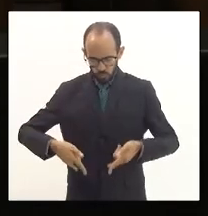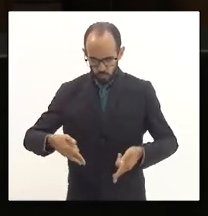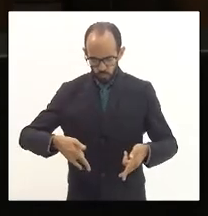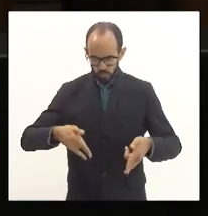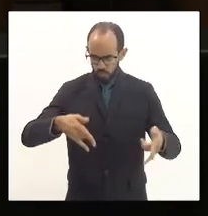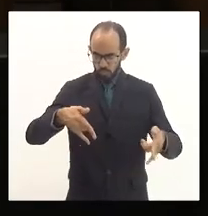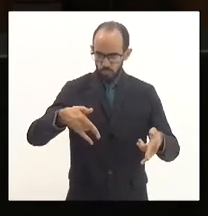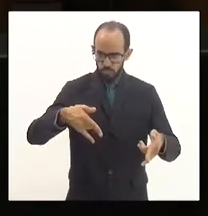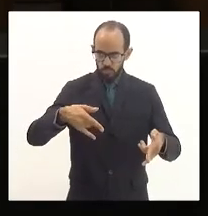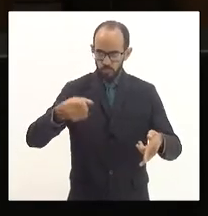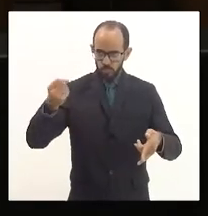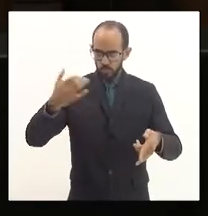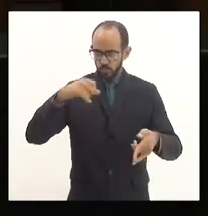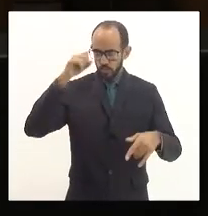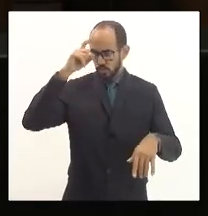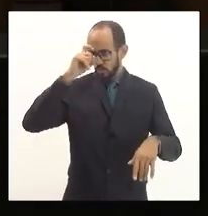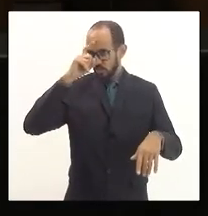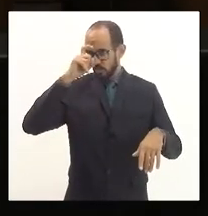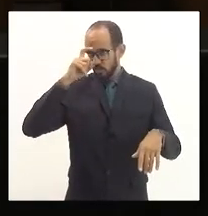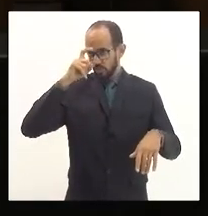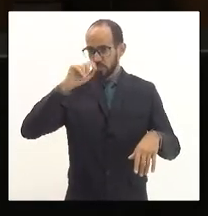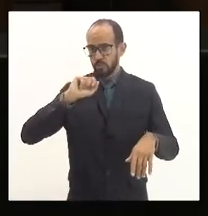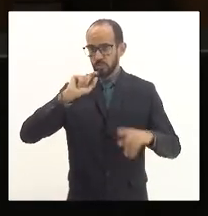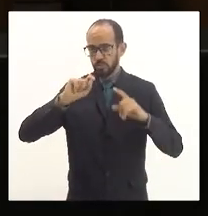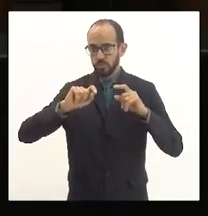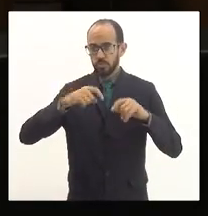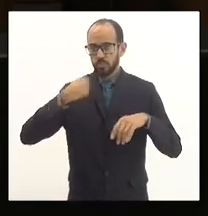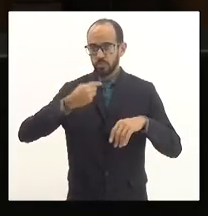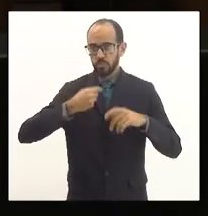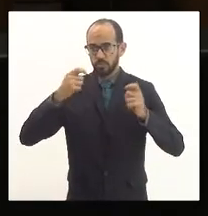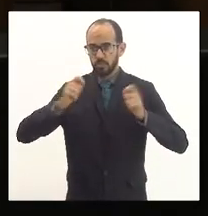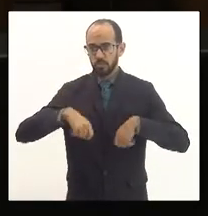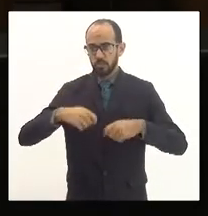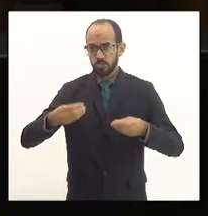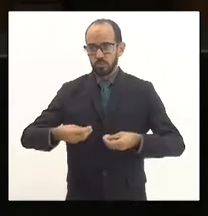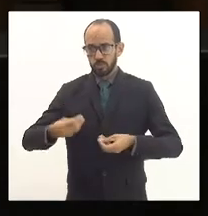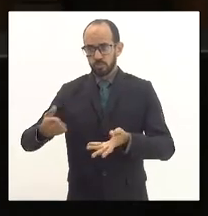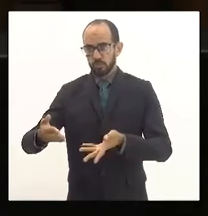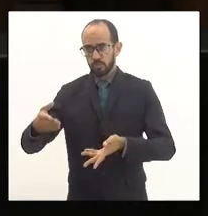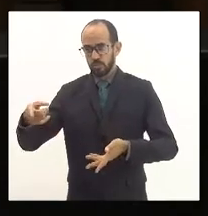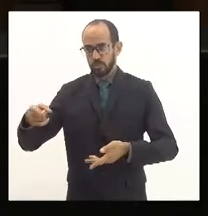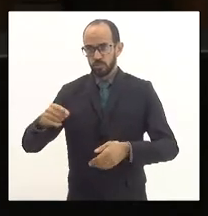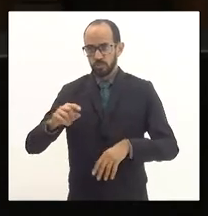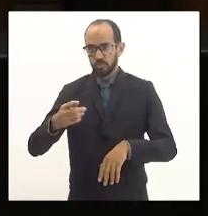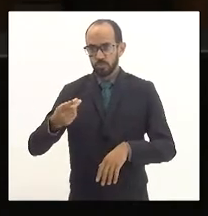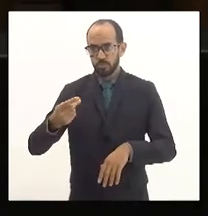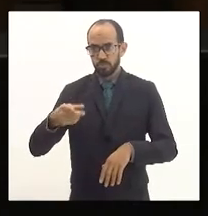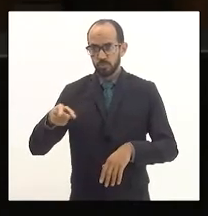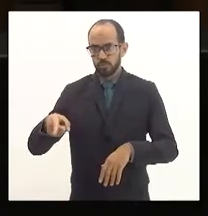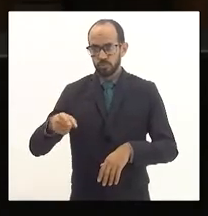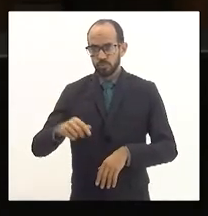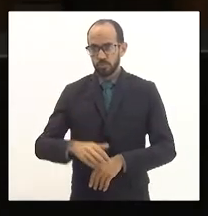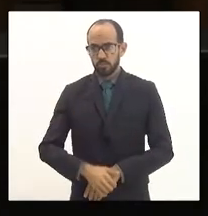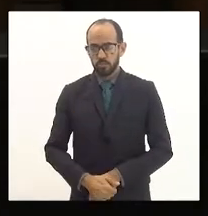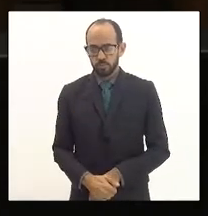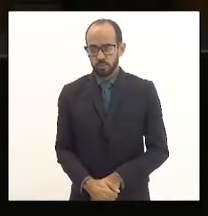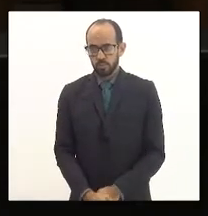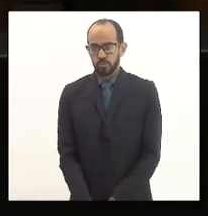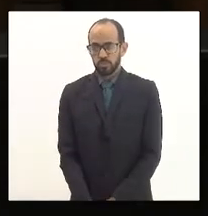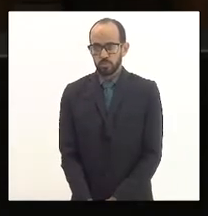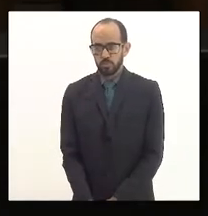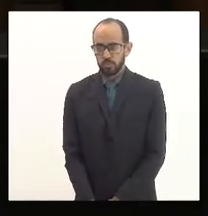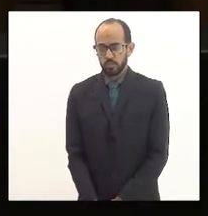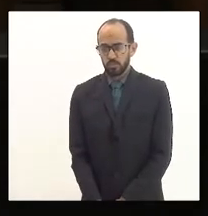enquanto os hospitais nós poderíamos oferecer é a população